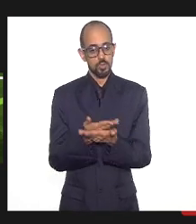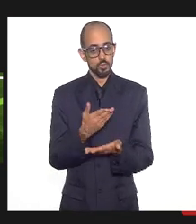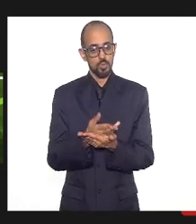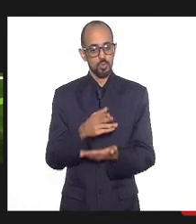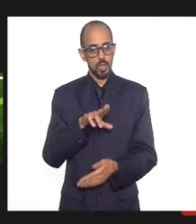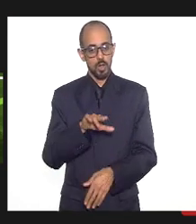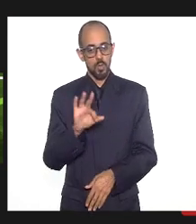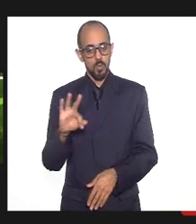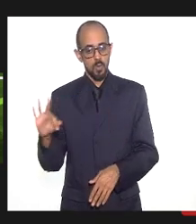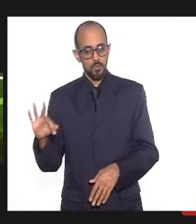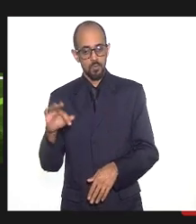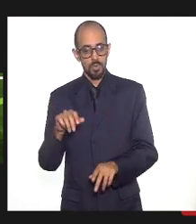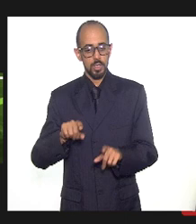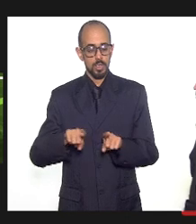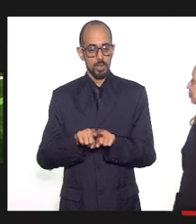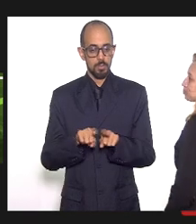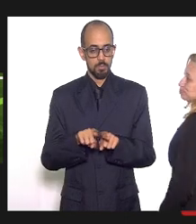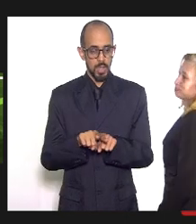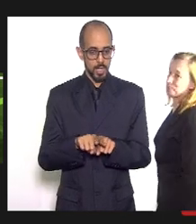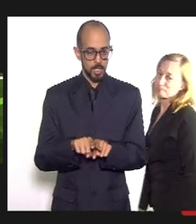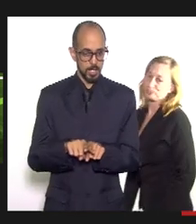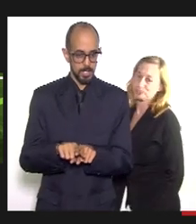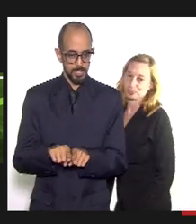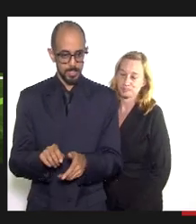estão fazendo,